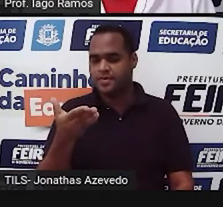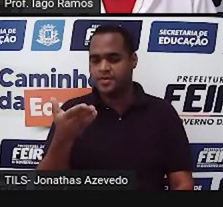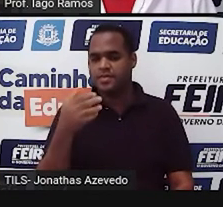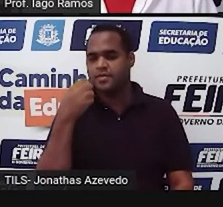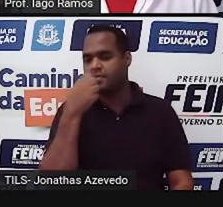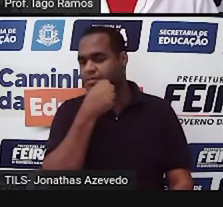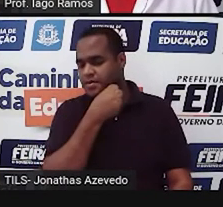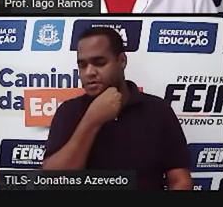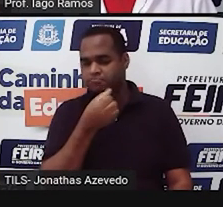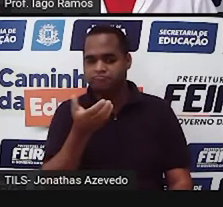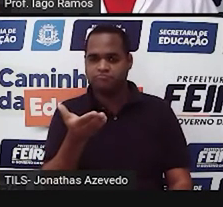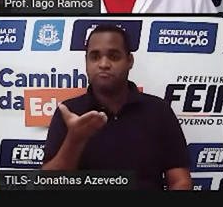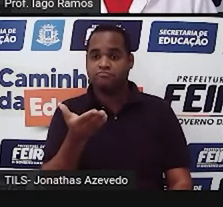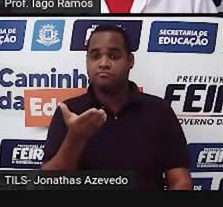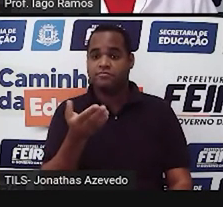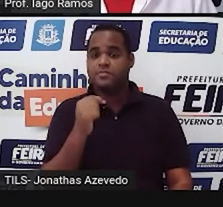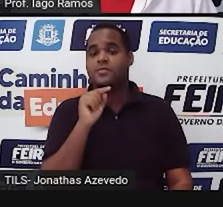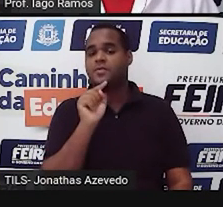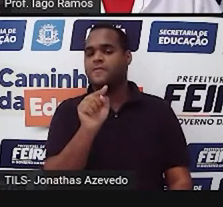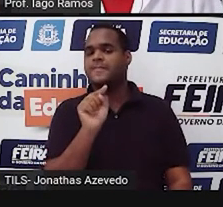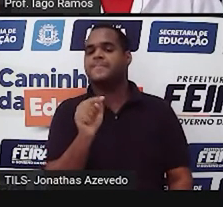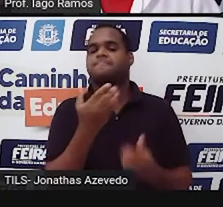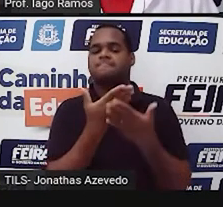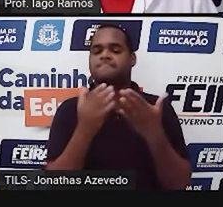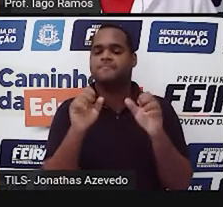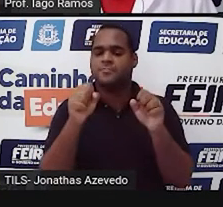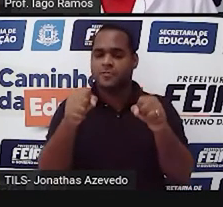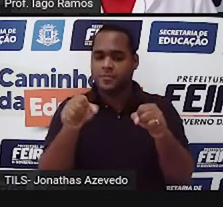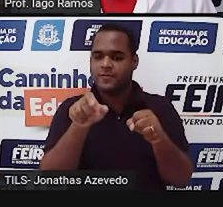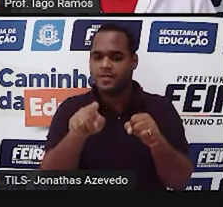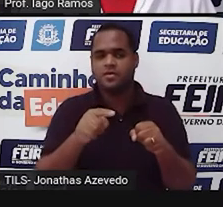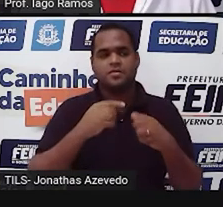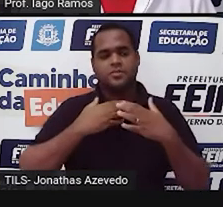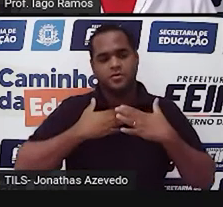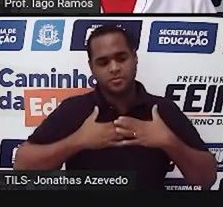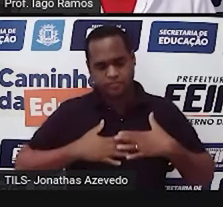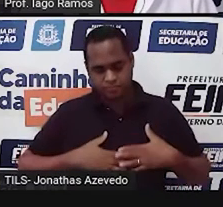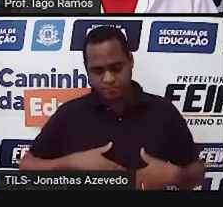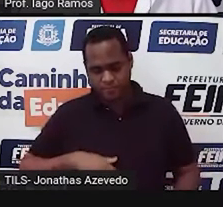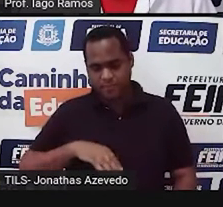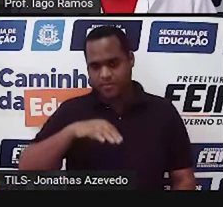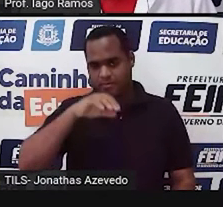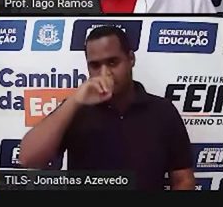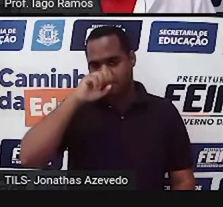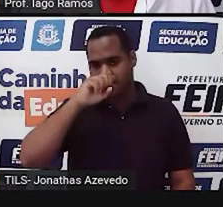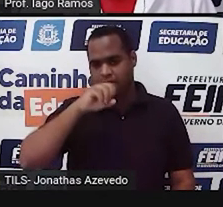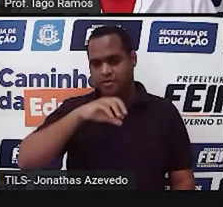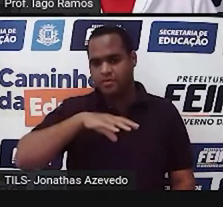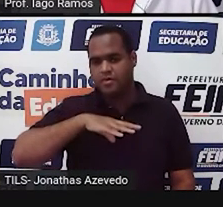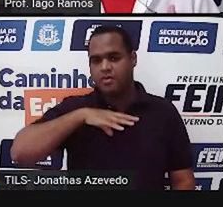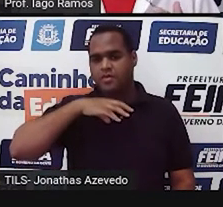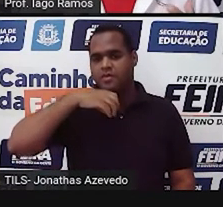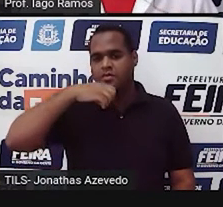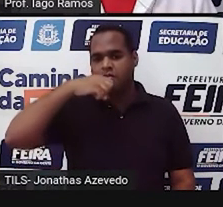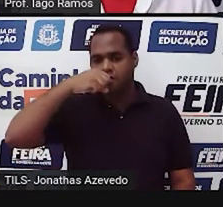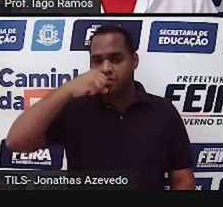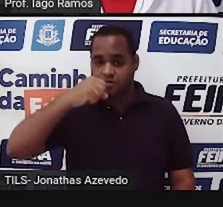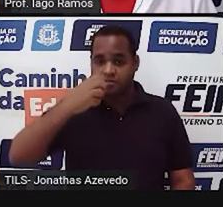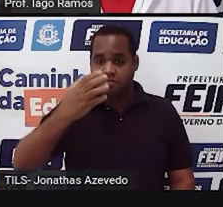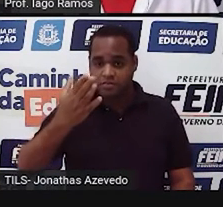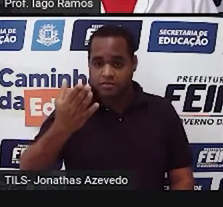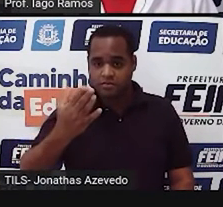rapidinho onde nessa pausa você não é vai respirar um pouquinho tá fazer esse exercício de respiração Tá